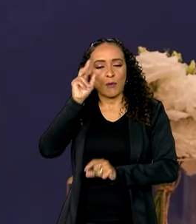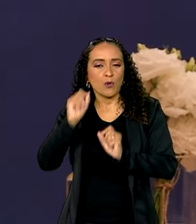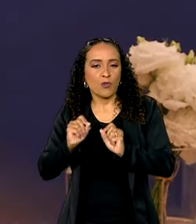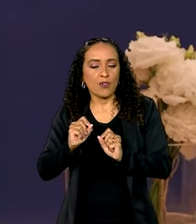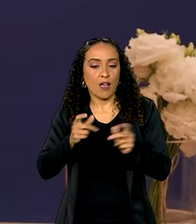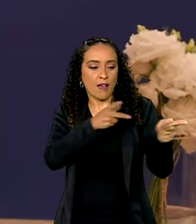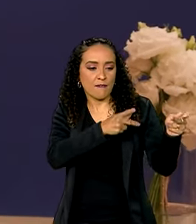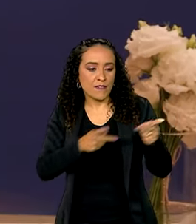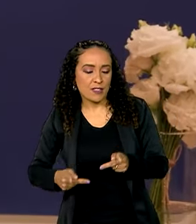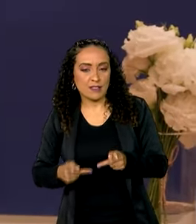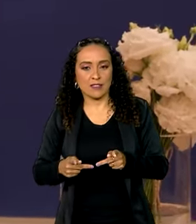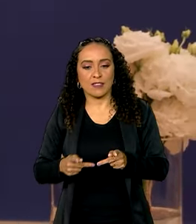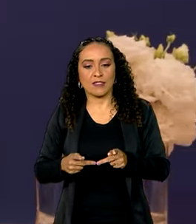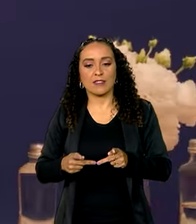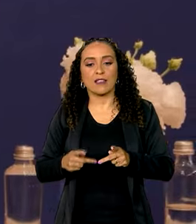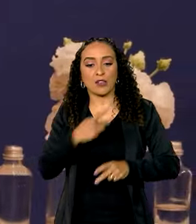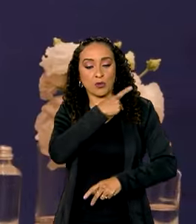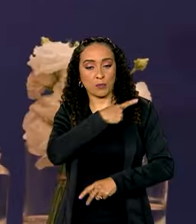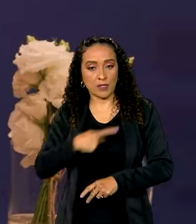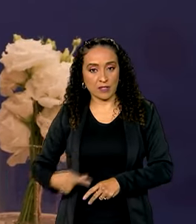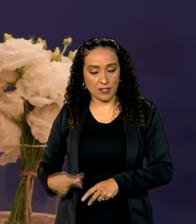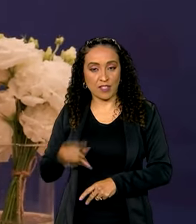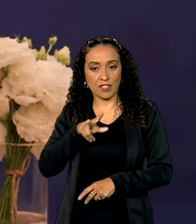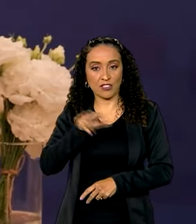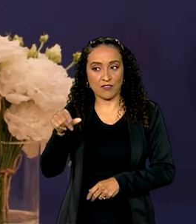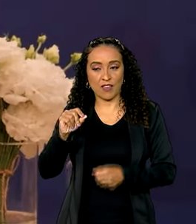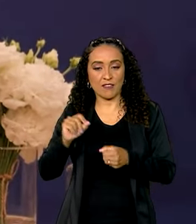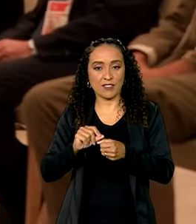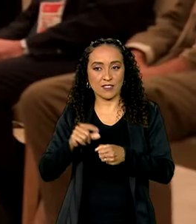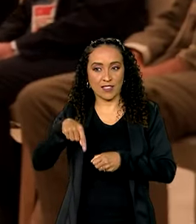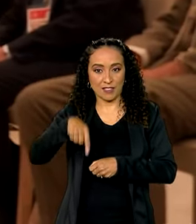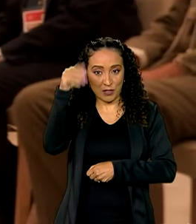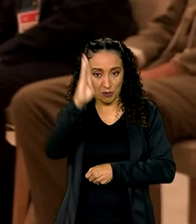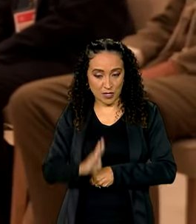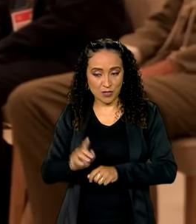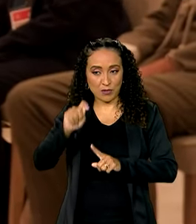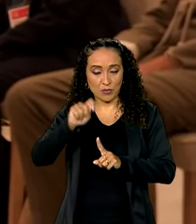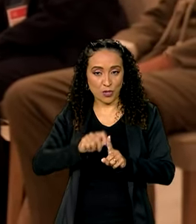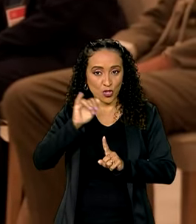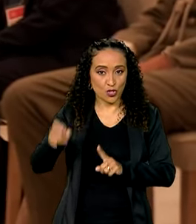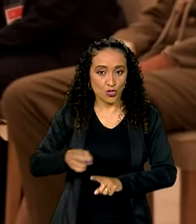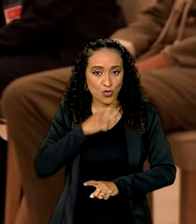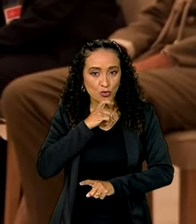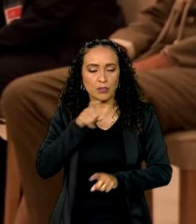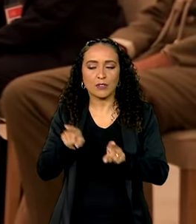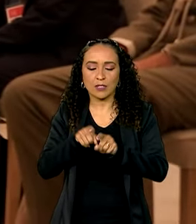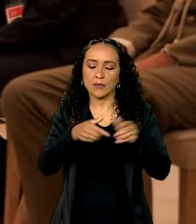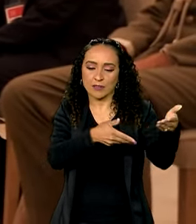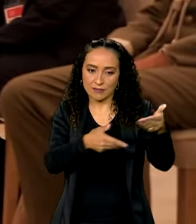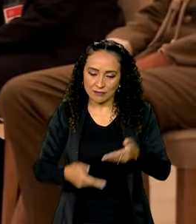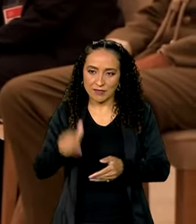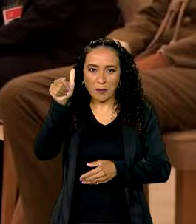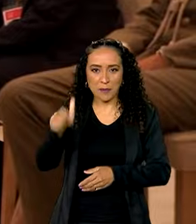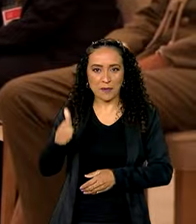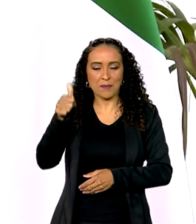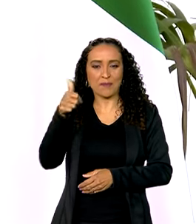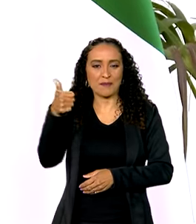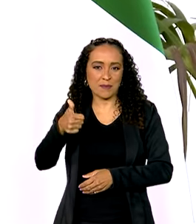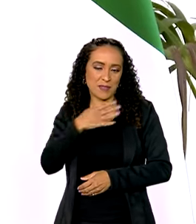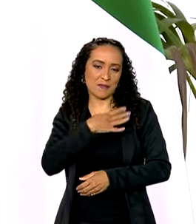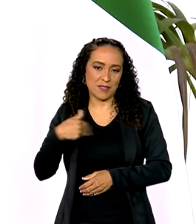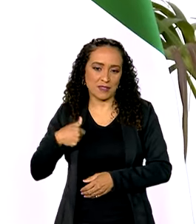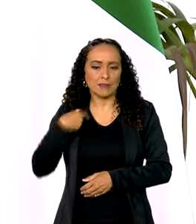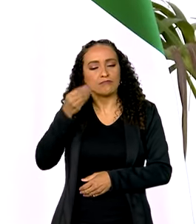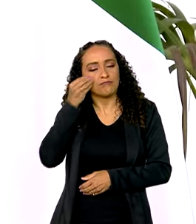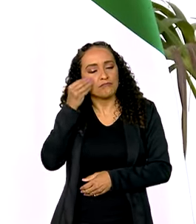que o presidente Mattarella fará ao Brasil em julho e estendeu o convite à primeira-ministra. Eu